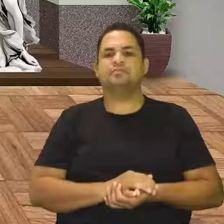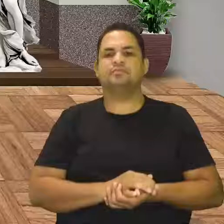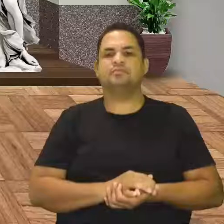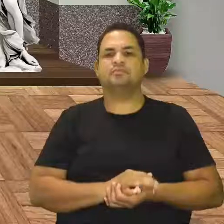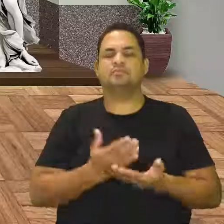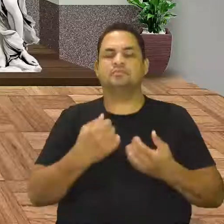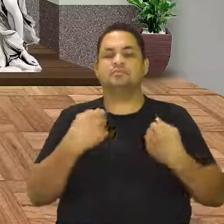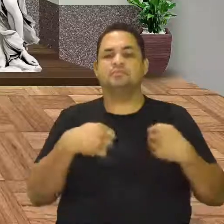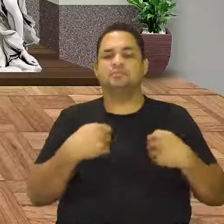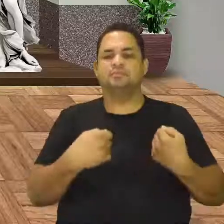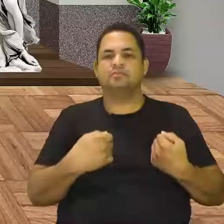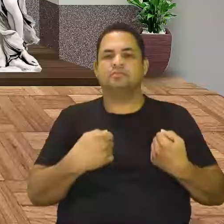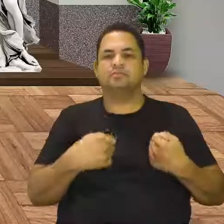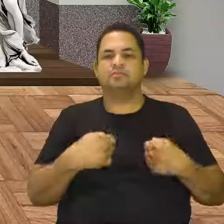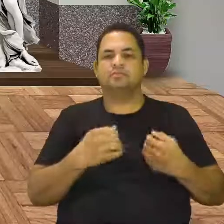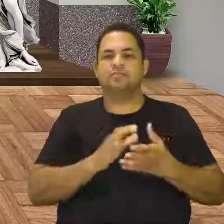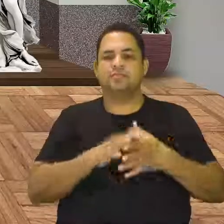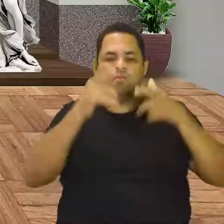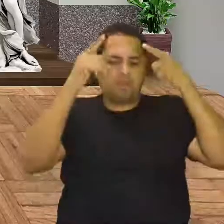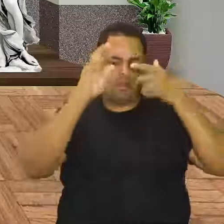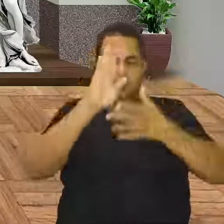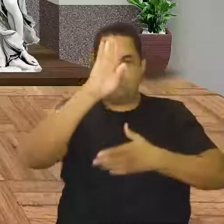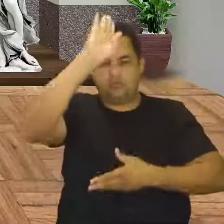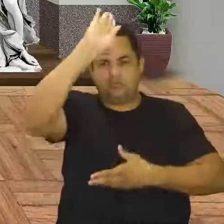foi necessário que o Império Romano